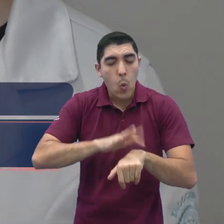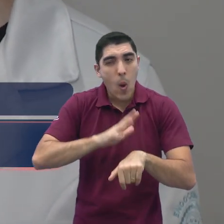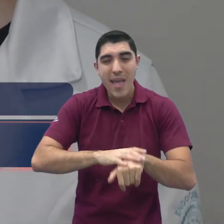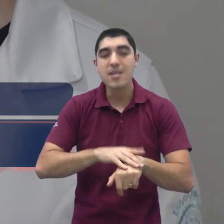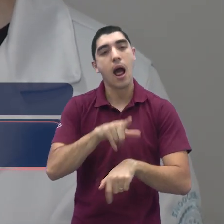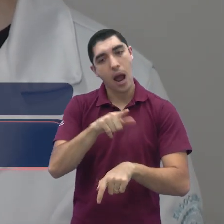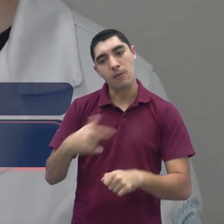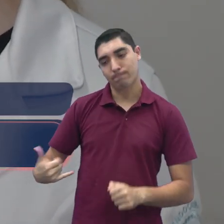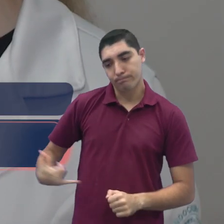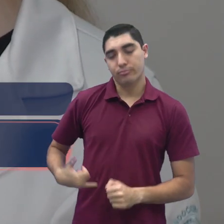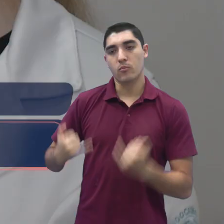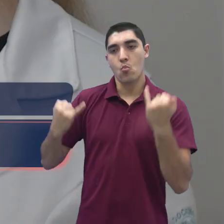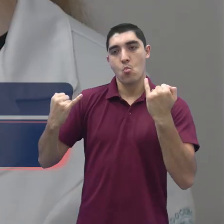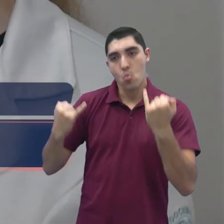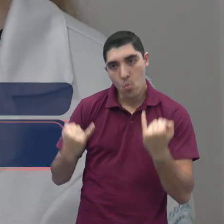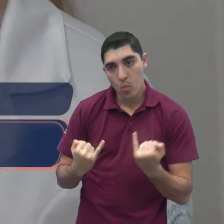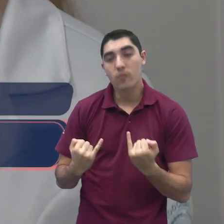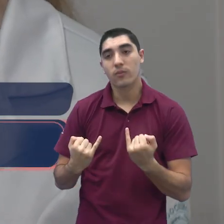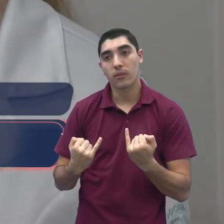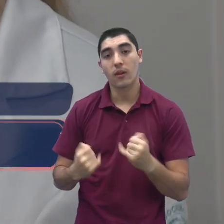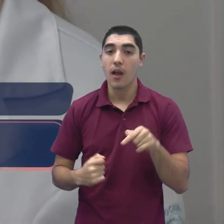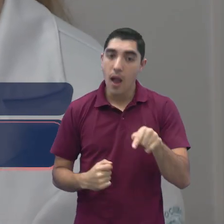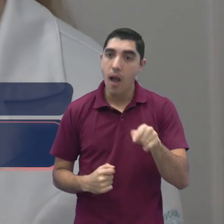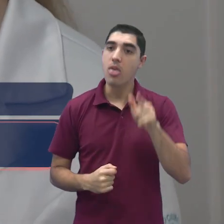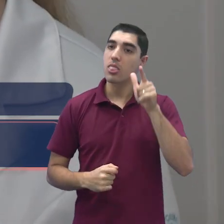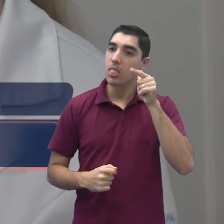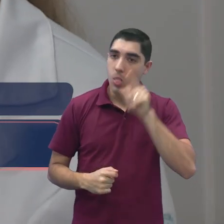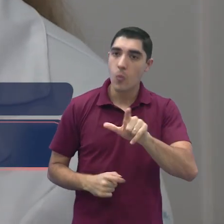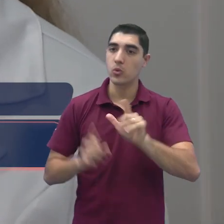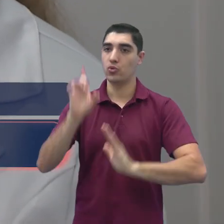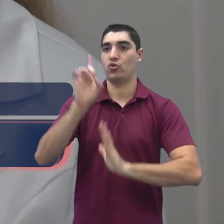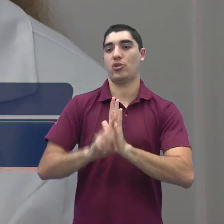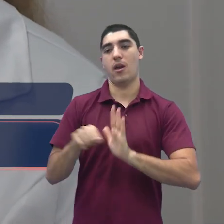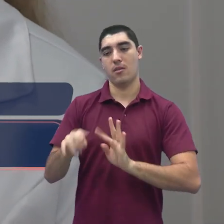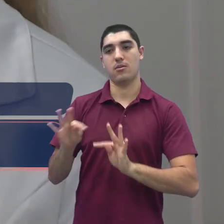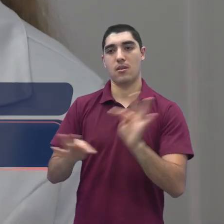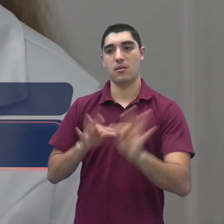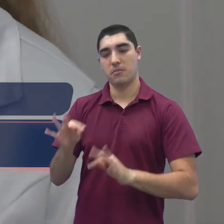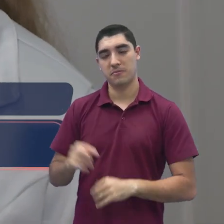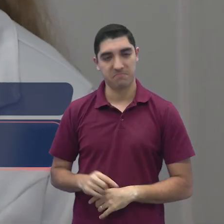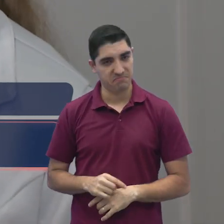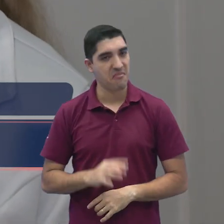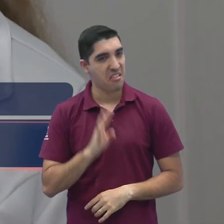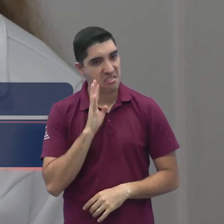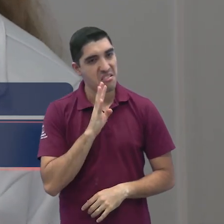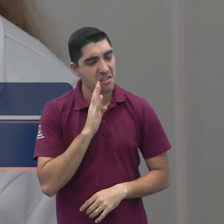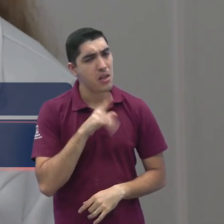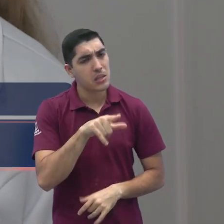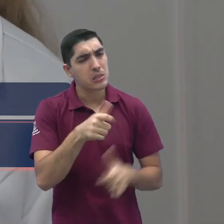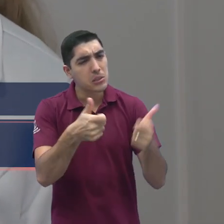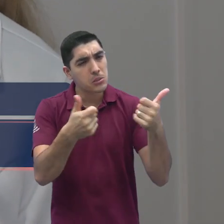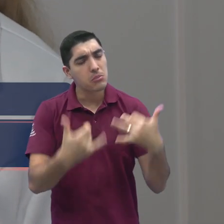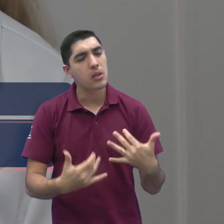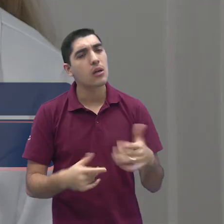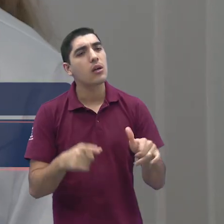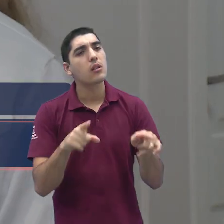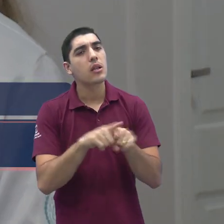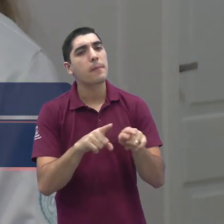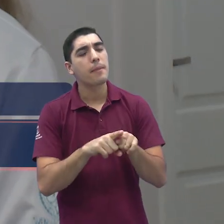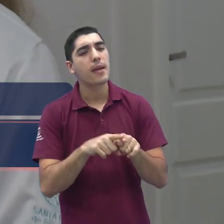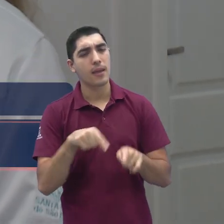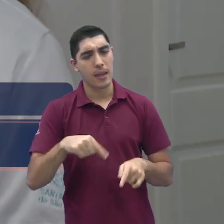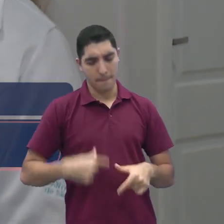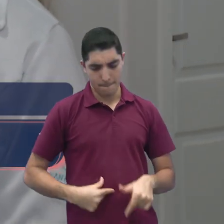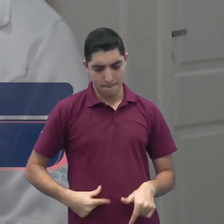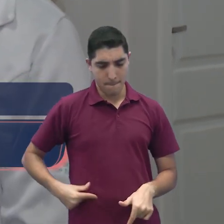para tratar um problema crônico, uma doença, e essas pessoas têm o direito desse tratamento. Legal, eu queria que você falasse também um pouco